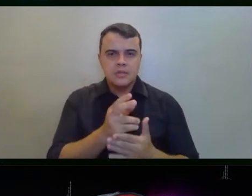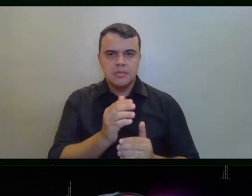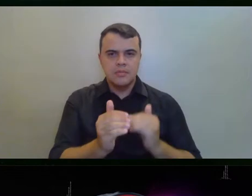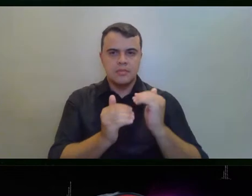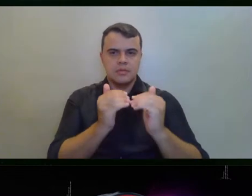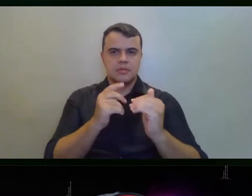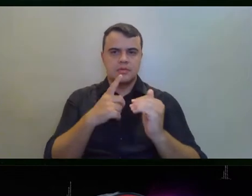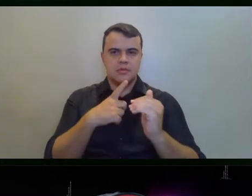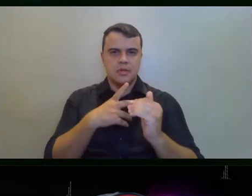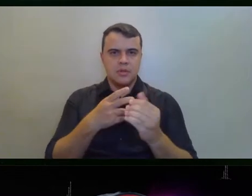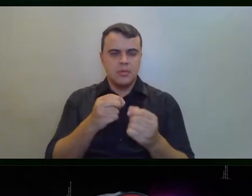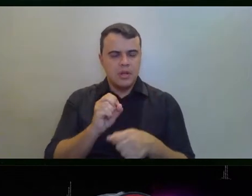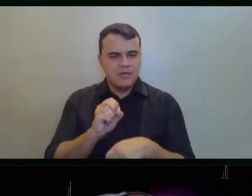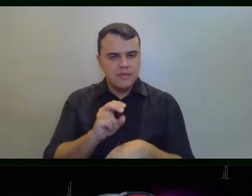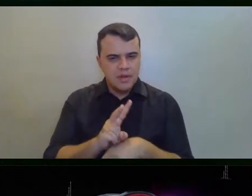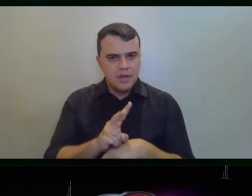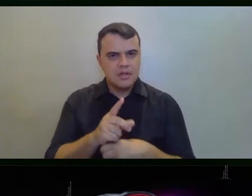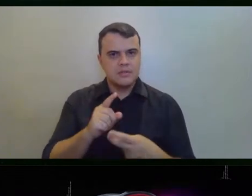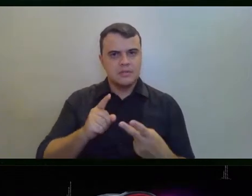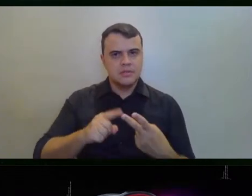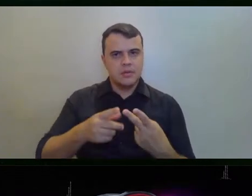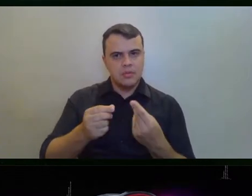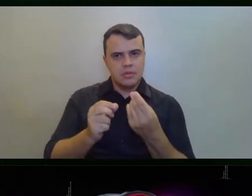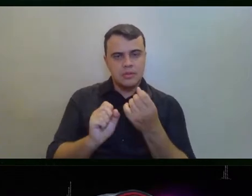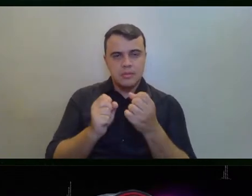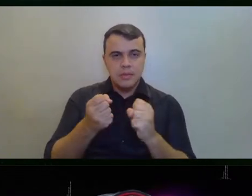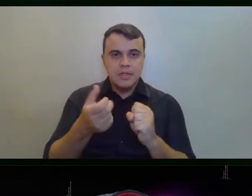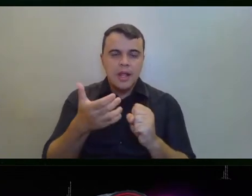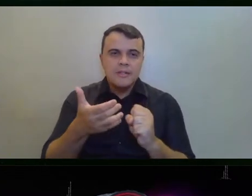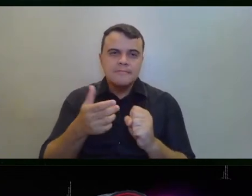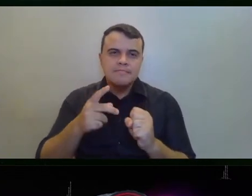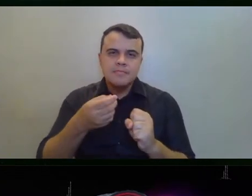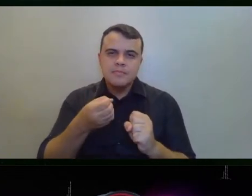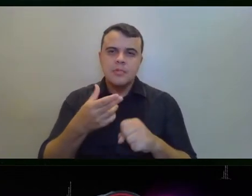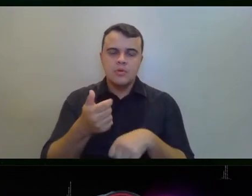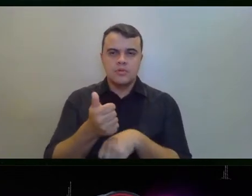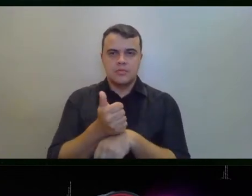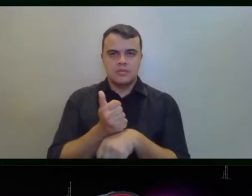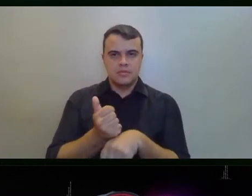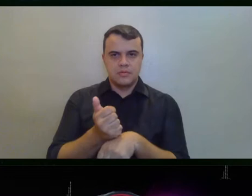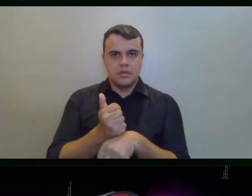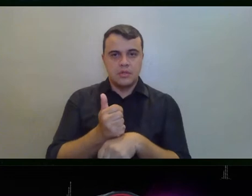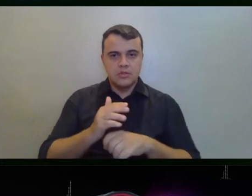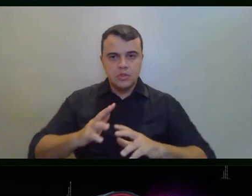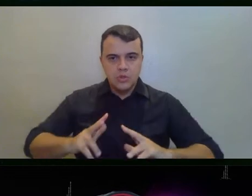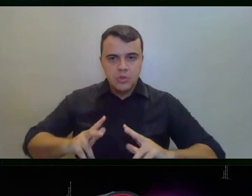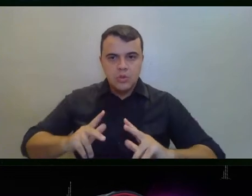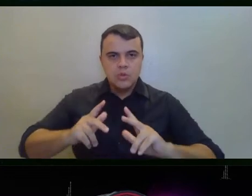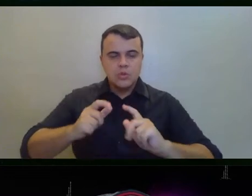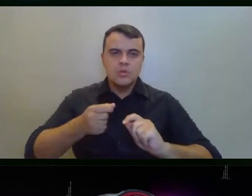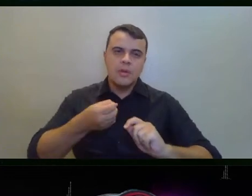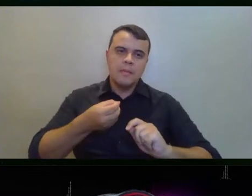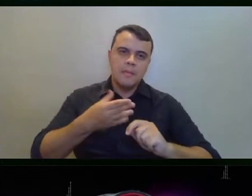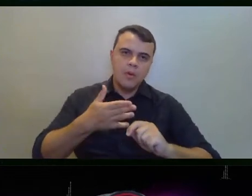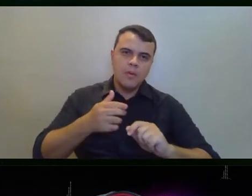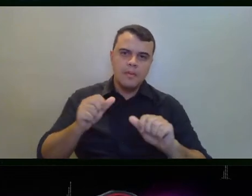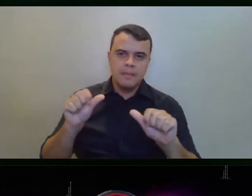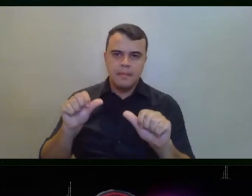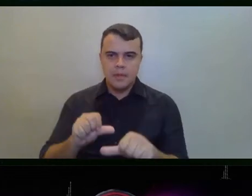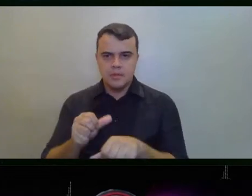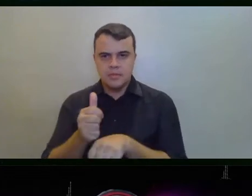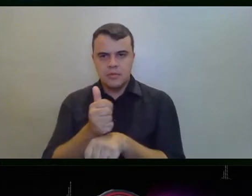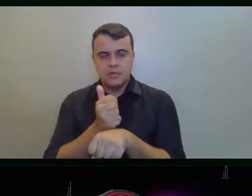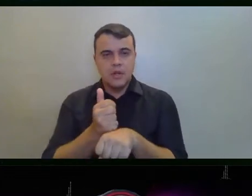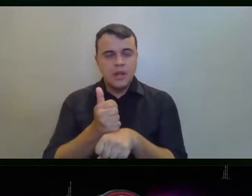Muitas vagas muitas empresas precisando de bons profissionais em todo lugar você tem bons e péssimos profissionais